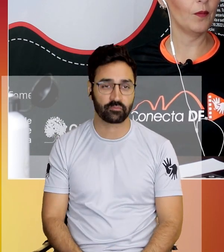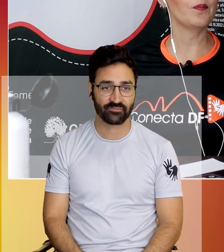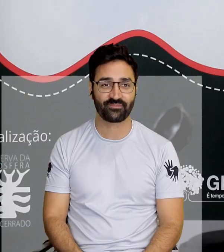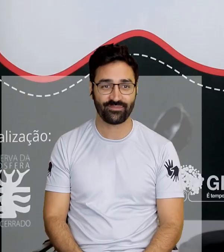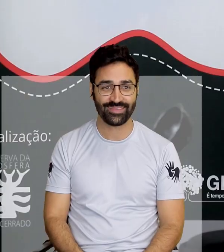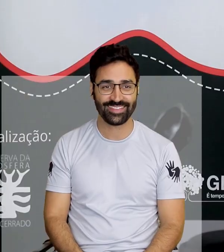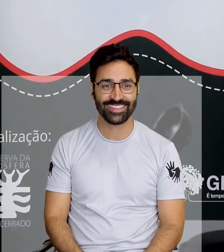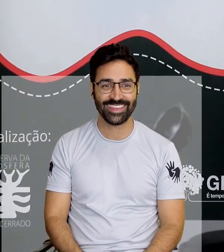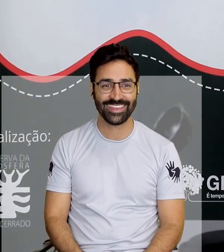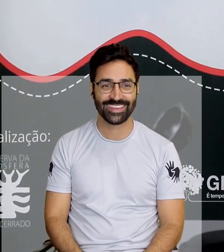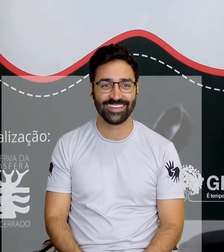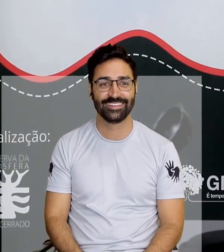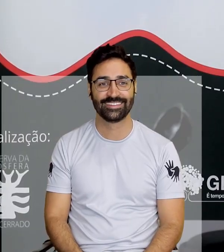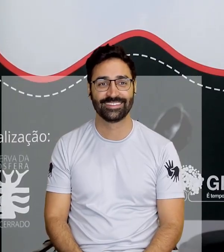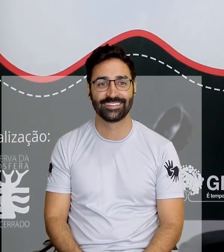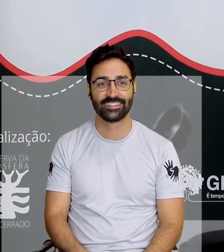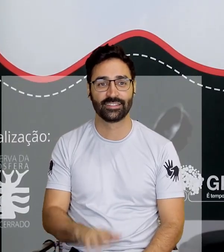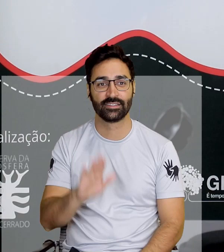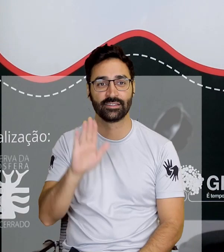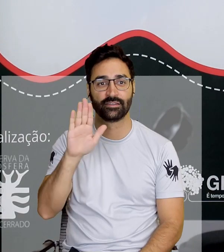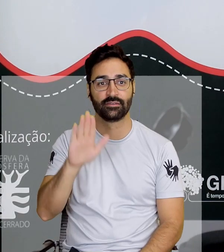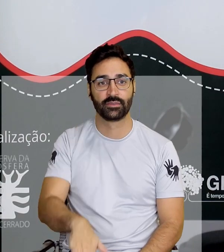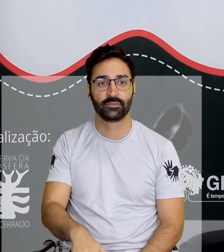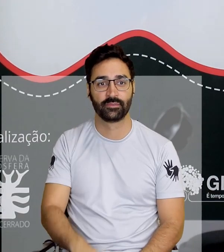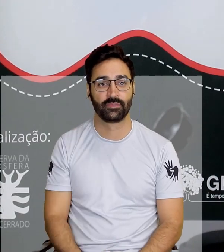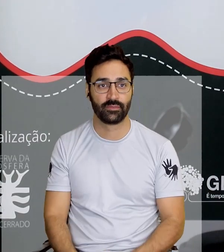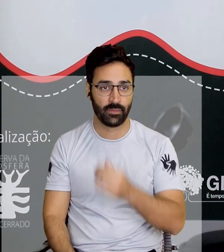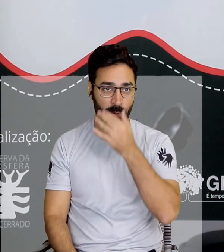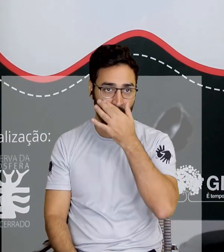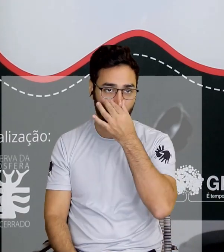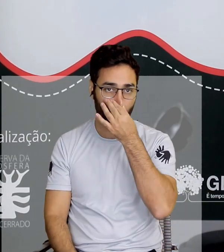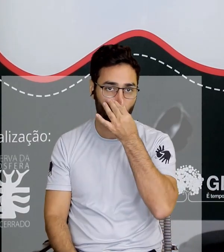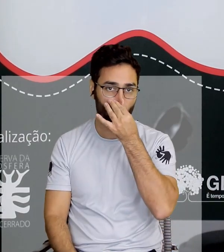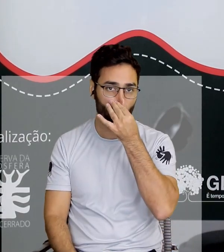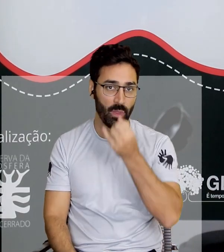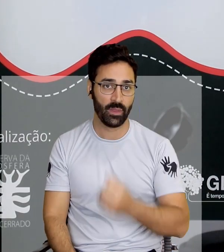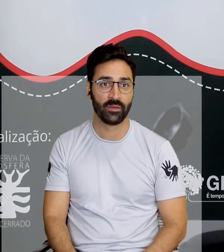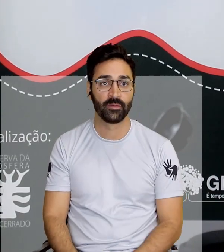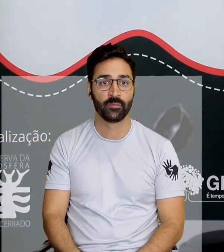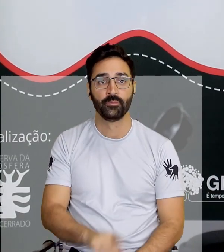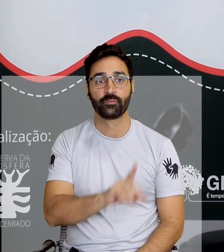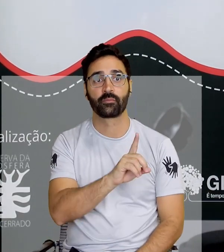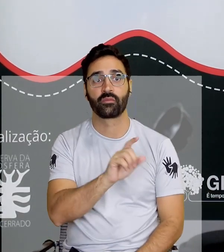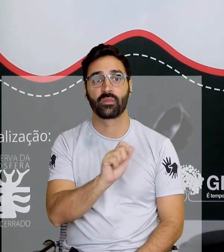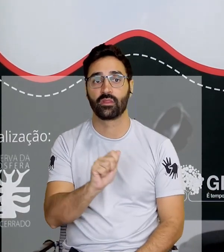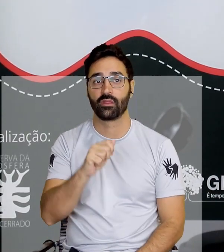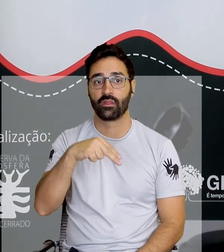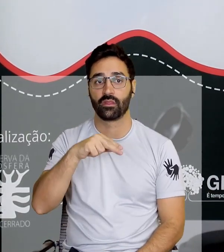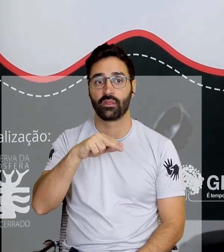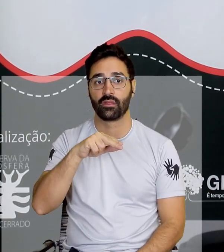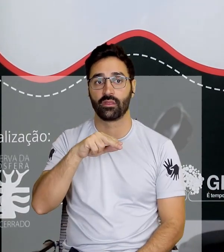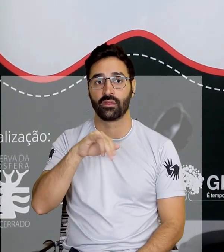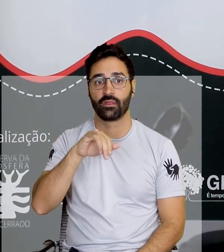Não? Então vamos lá, abaixa a mãozinha. Agora, Daniele do Alib, do